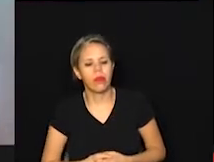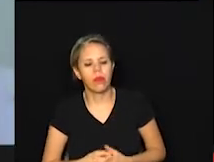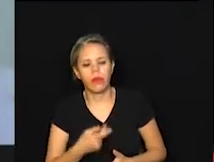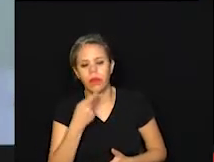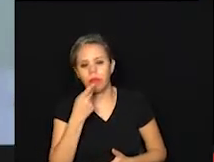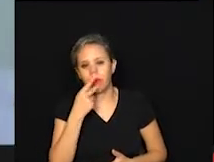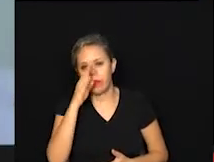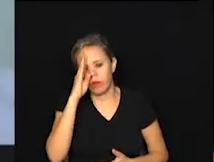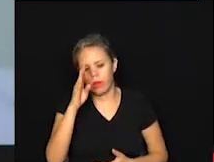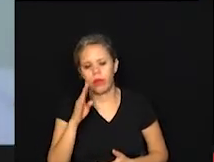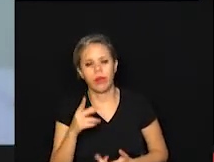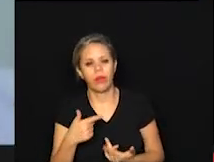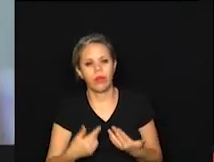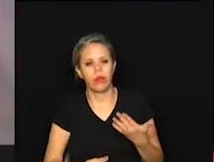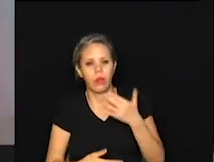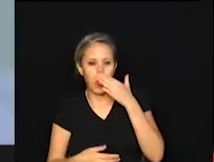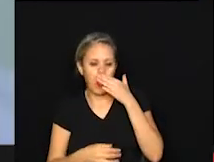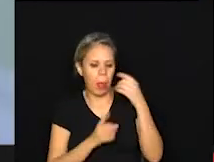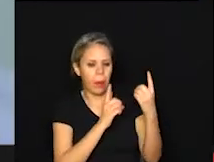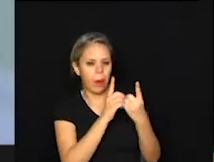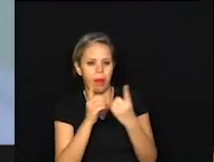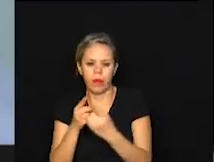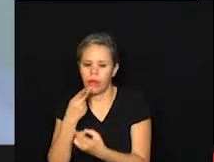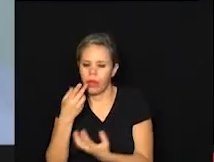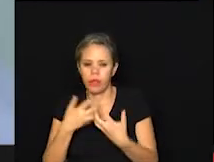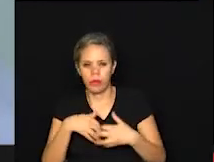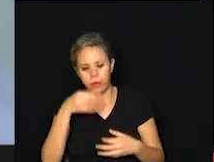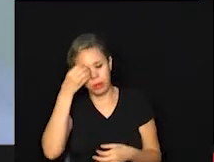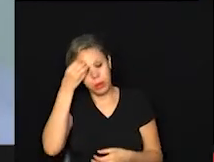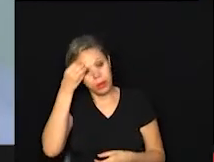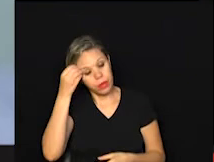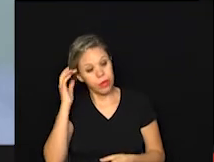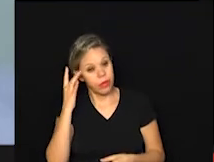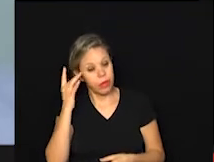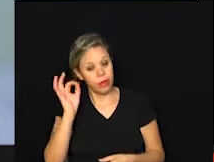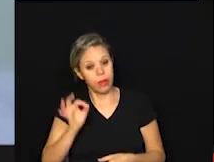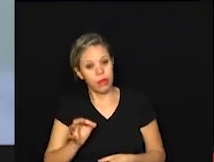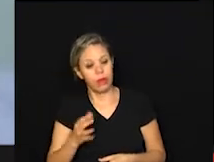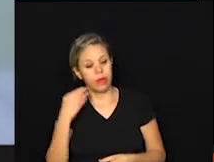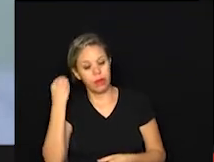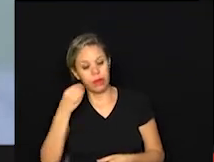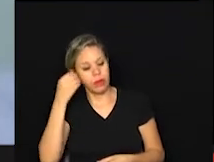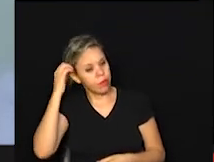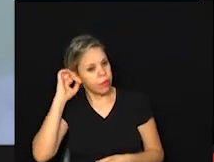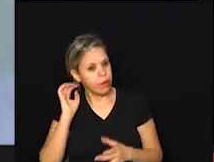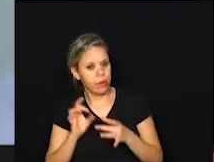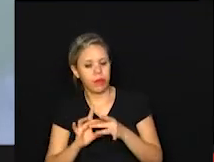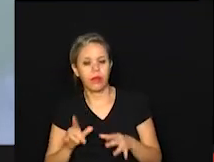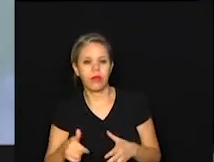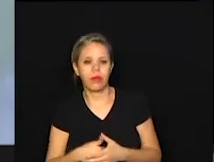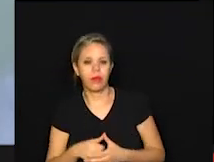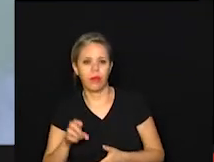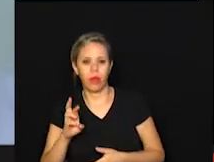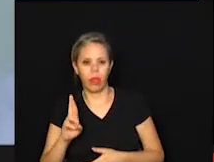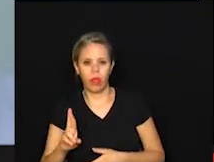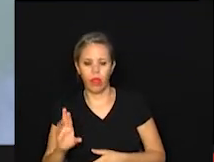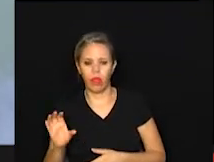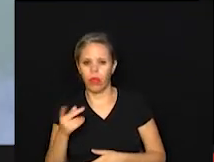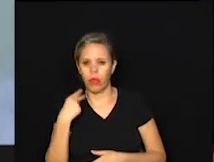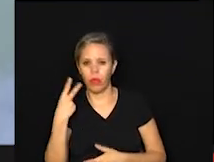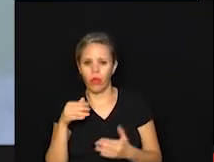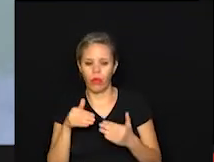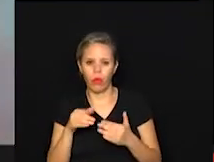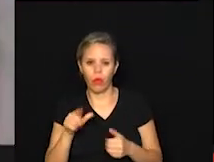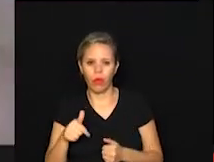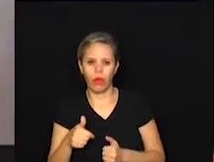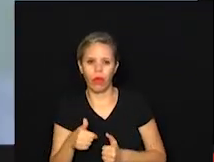propriedade de quantos atendimentos, falar como funciona. Acho que ela é a pessoa indicada. Então, a gente pode deixar a questão do CR, se a vereadora concordar, um pouquinho